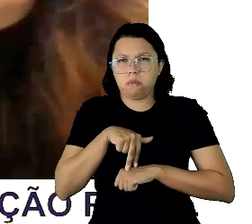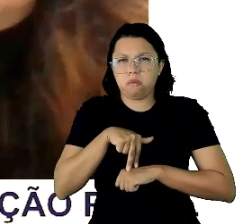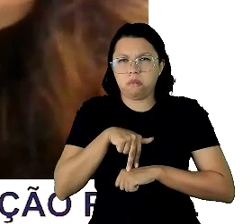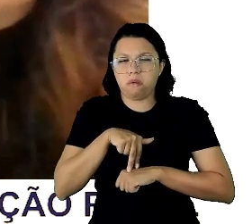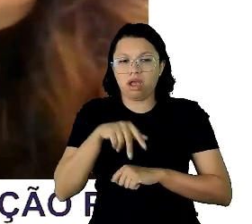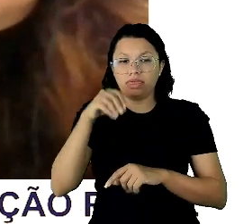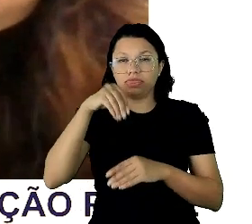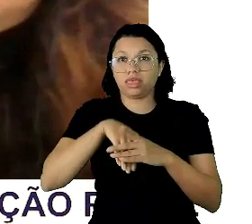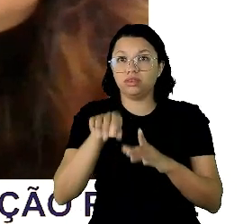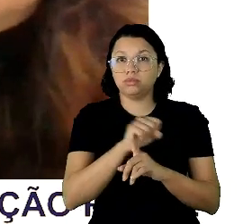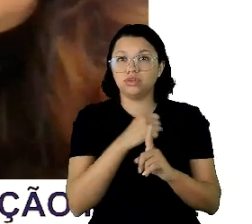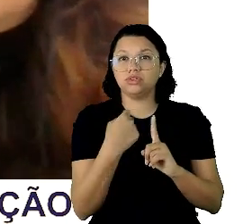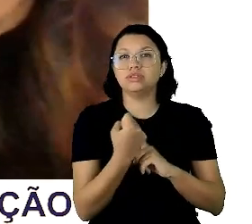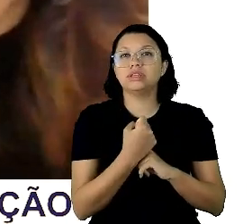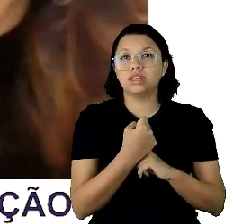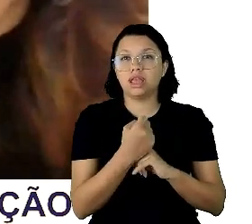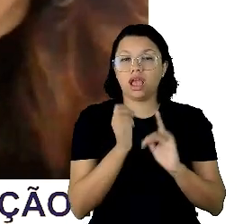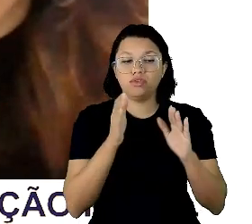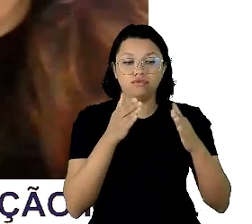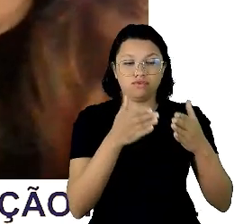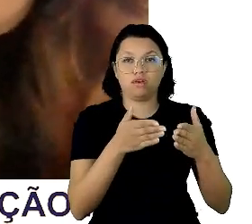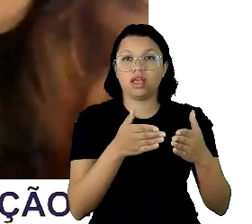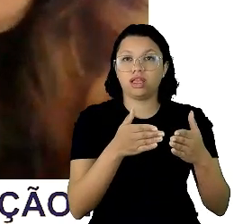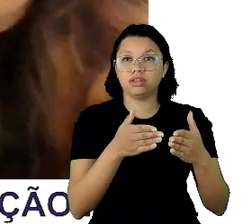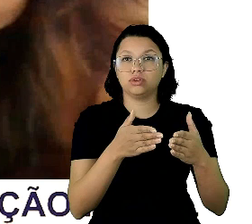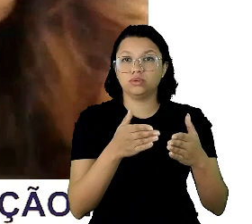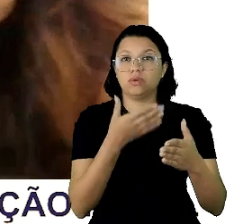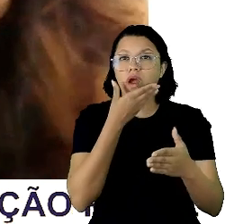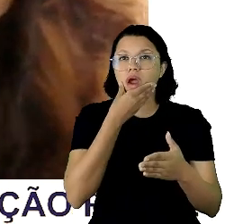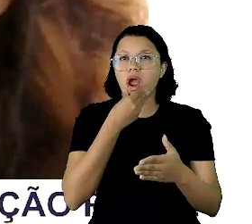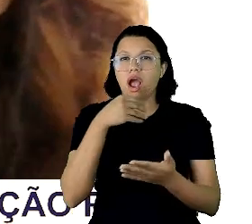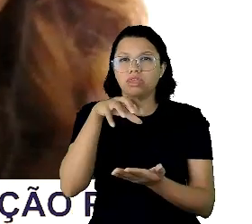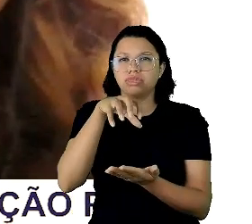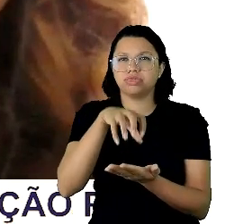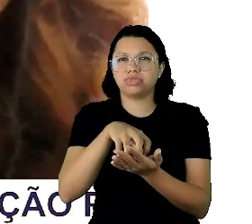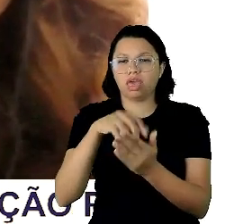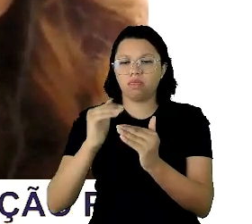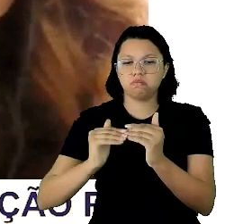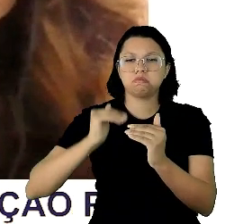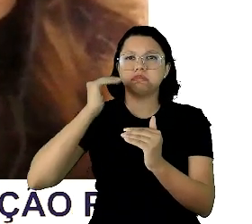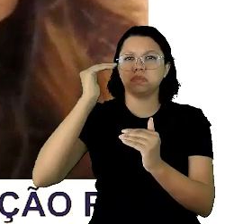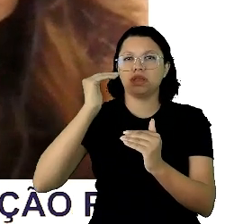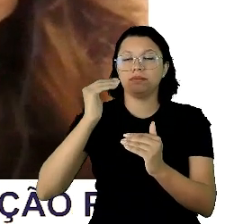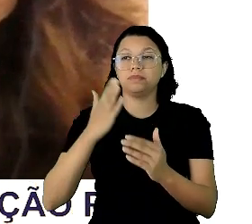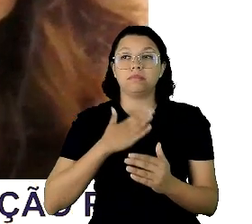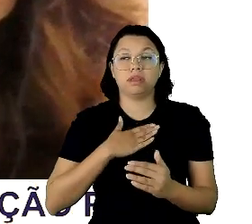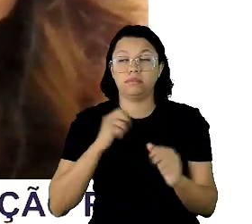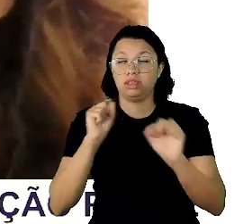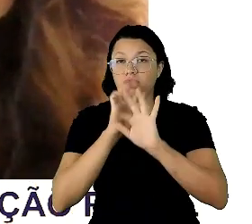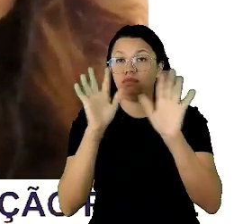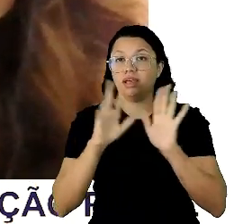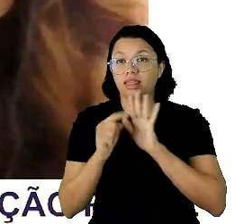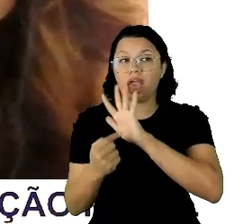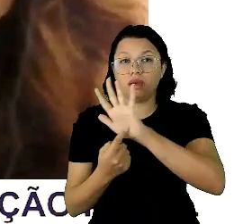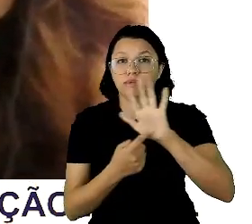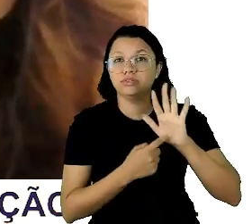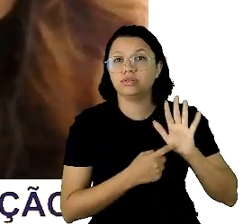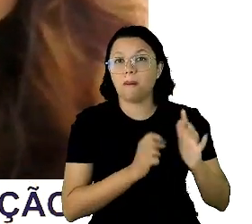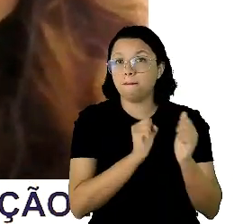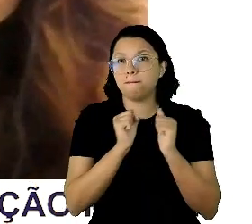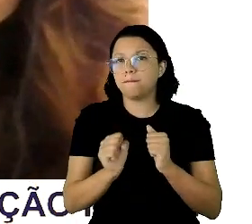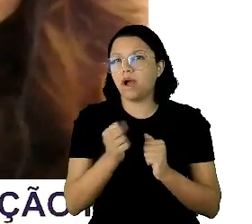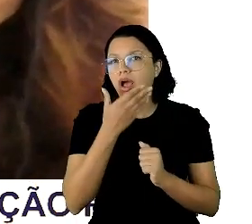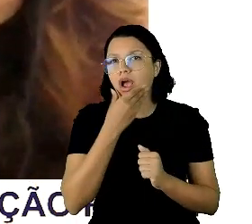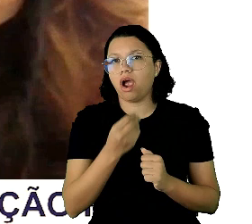sociedade patriarcal, como para mim, pelo menos, uma clara demonstração de poder, né? Os homens,